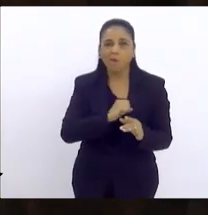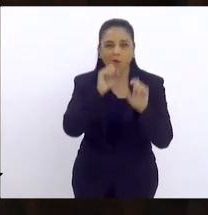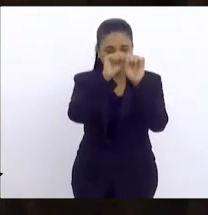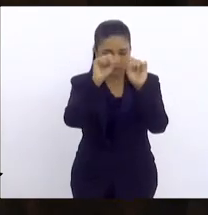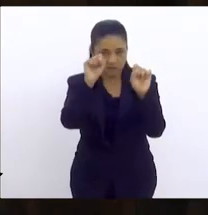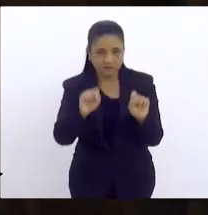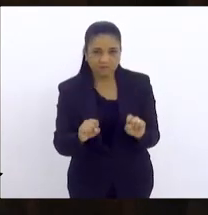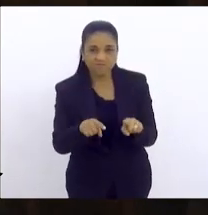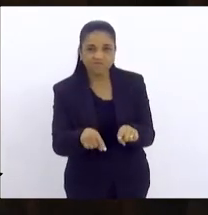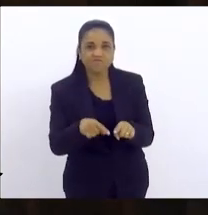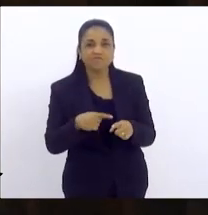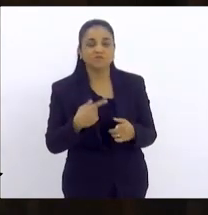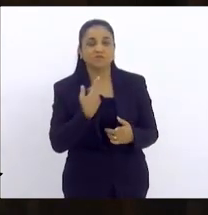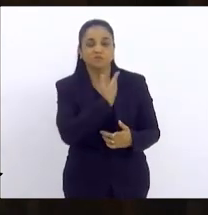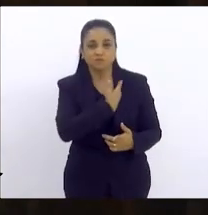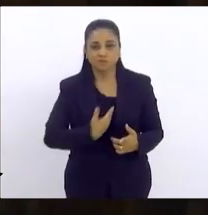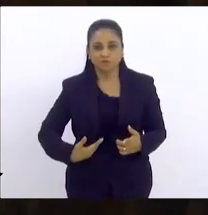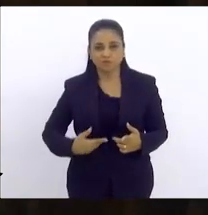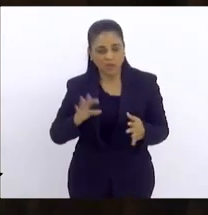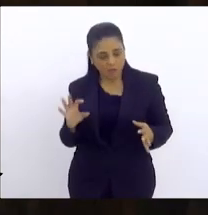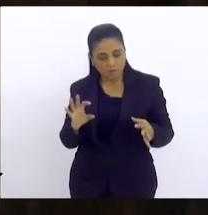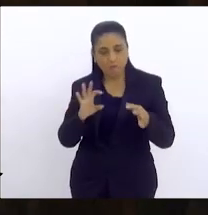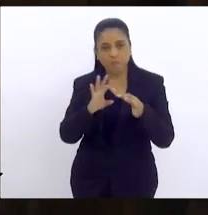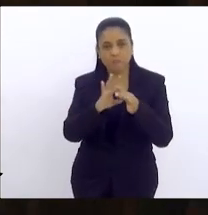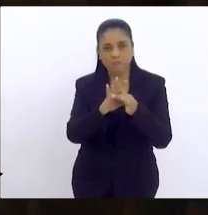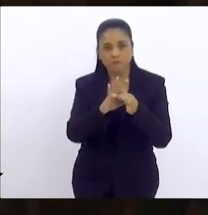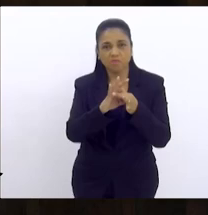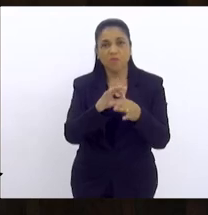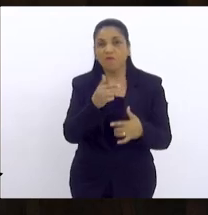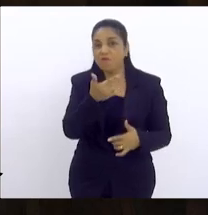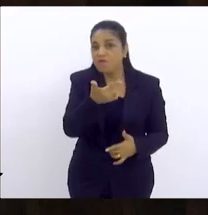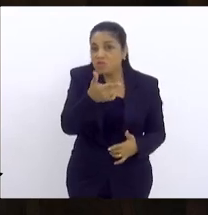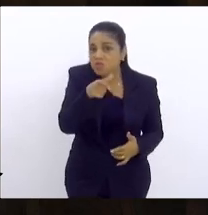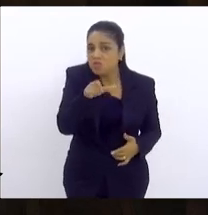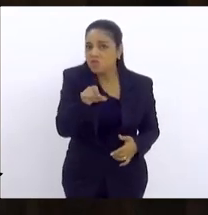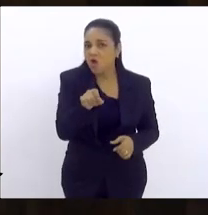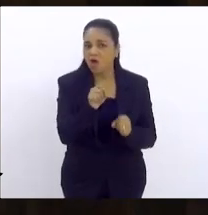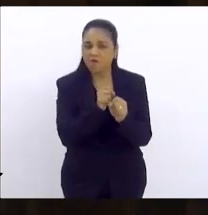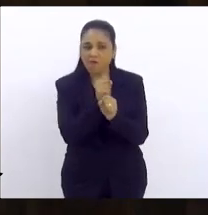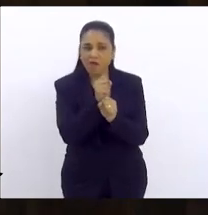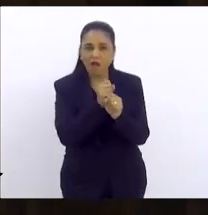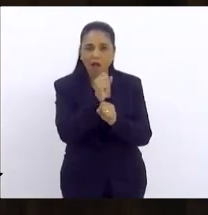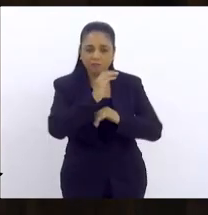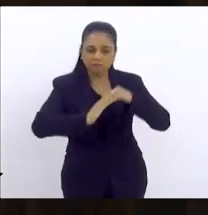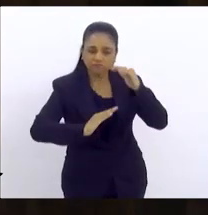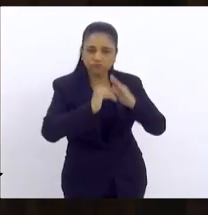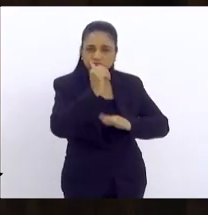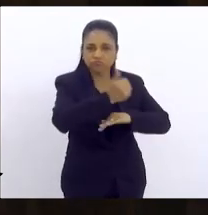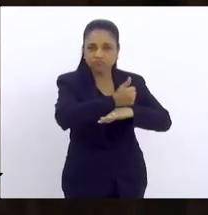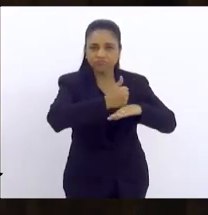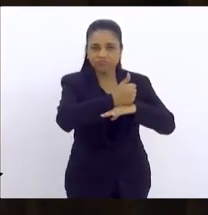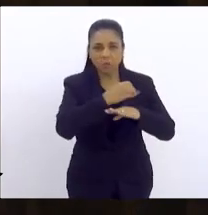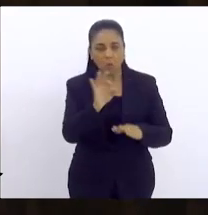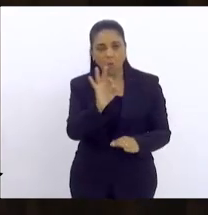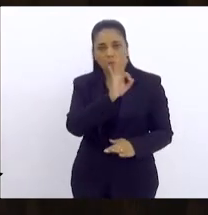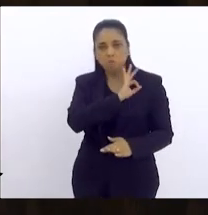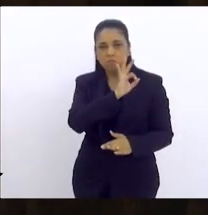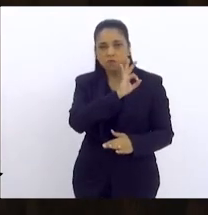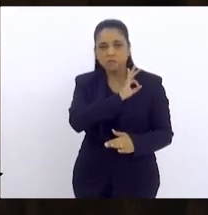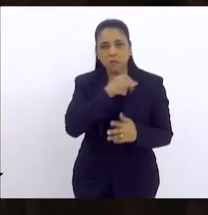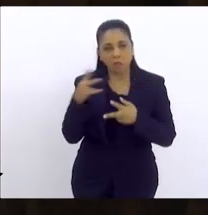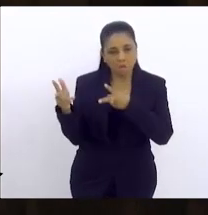a integração única na minha vida de 29 anos indo para 30 de polícia eu estou vendo